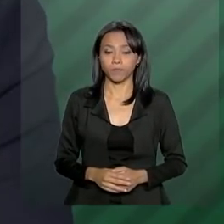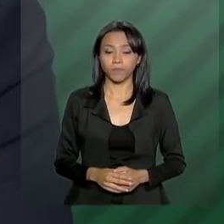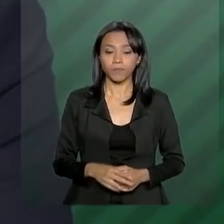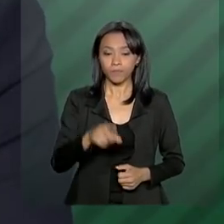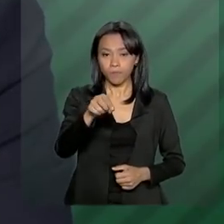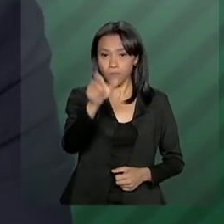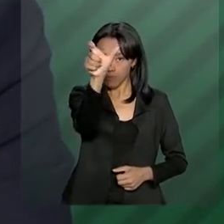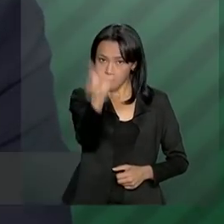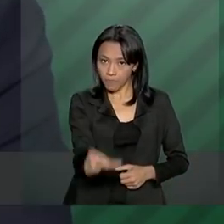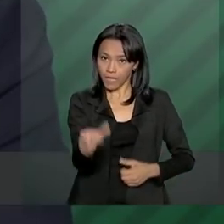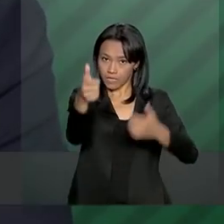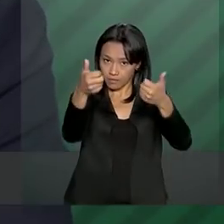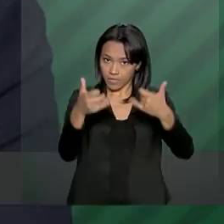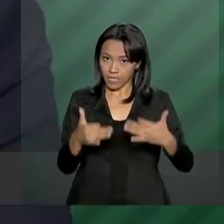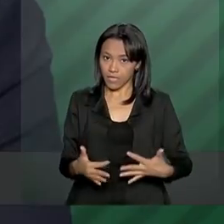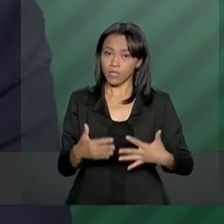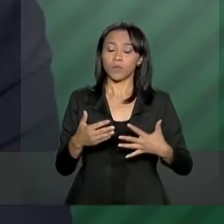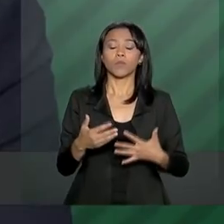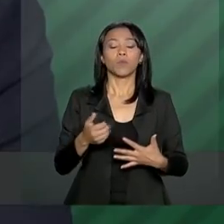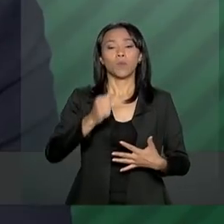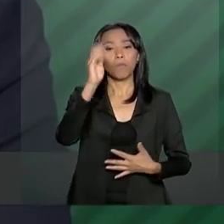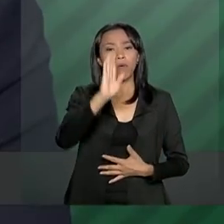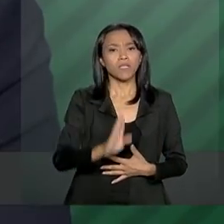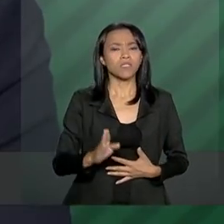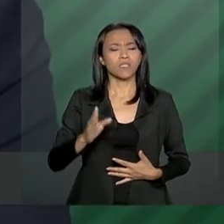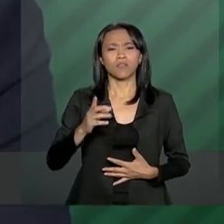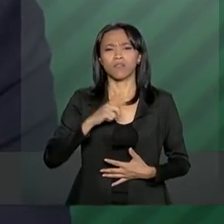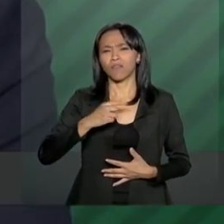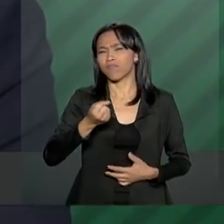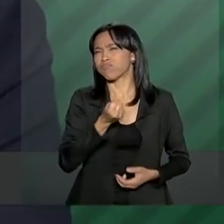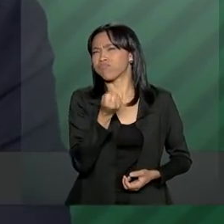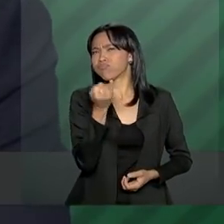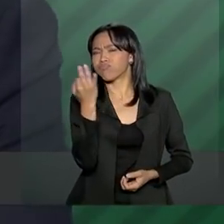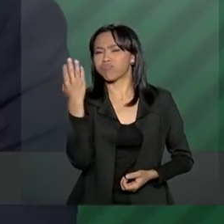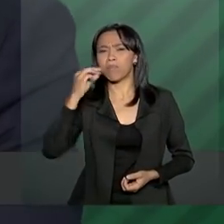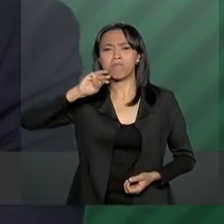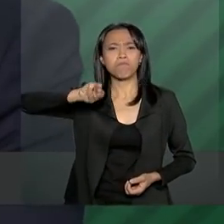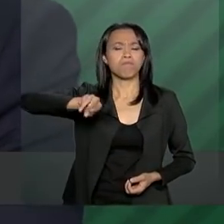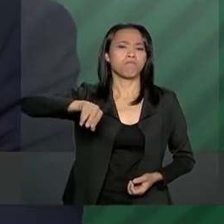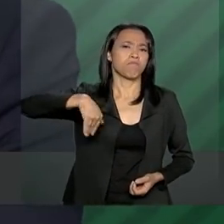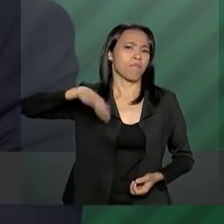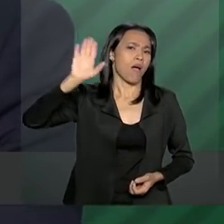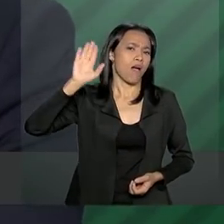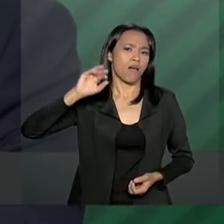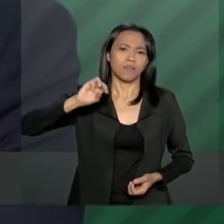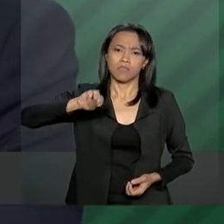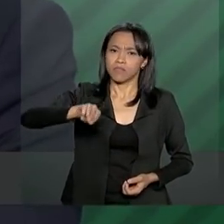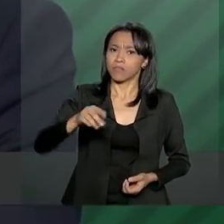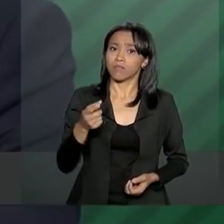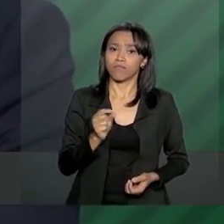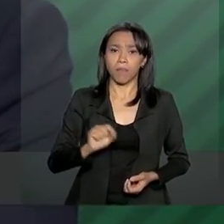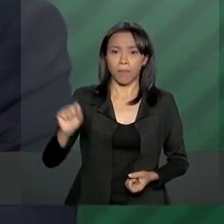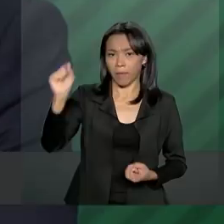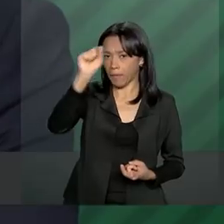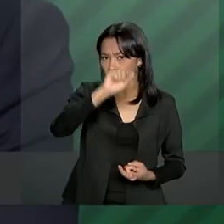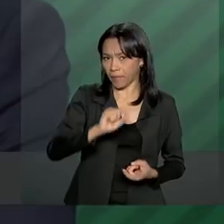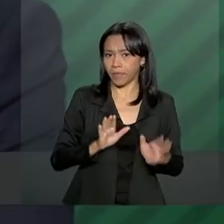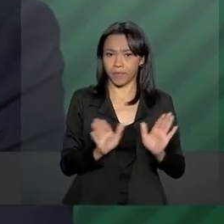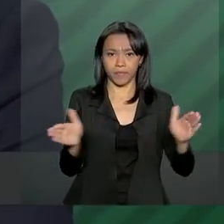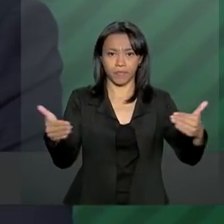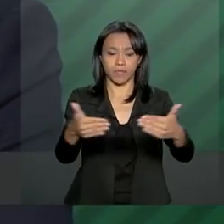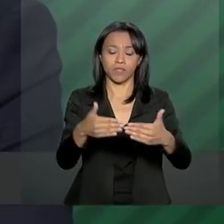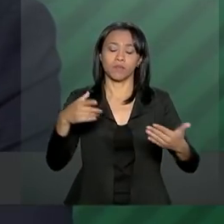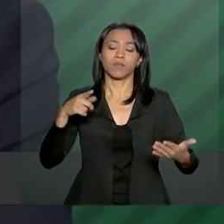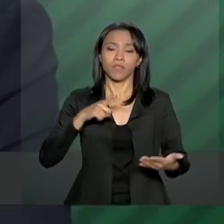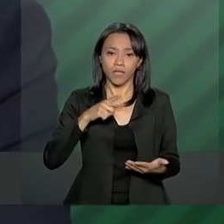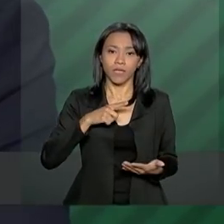O Brasil tem, são milhares de barragens que têm várias destinações. E,